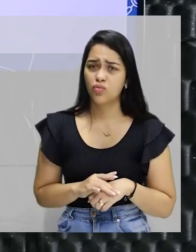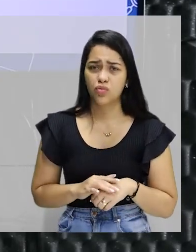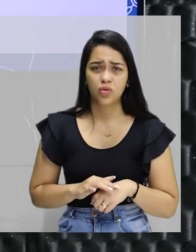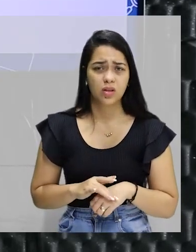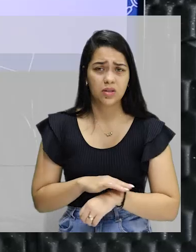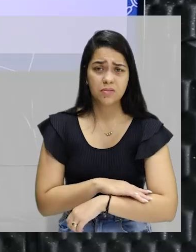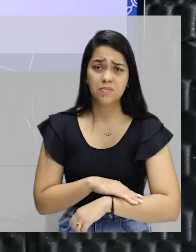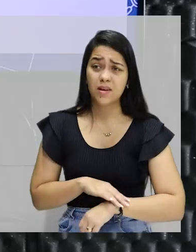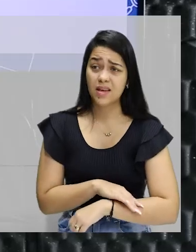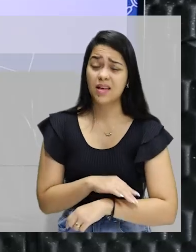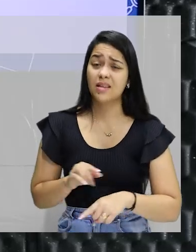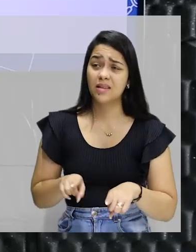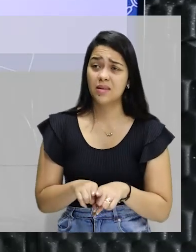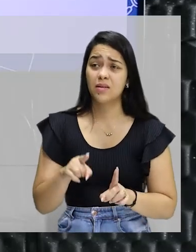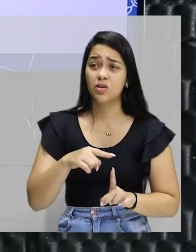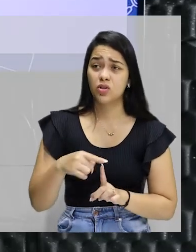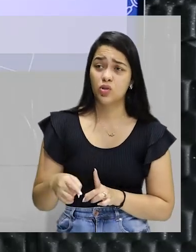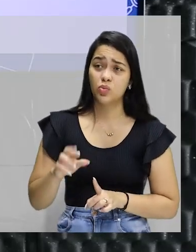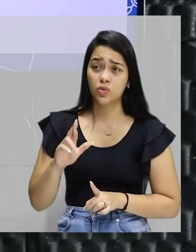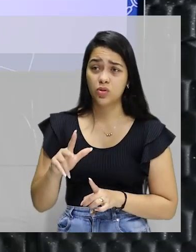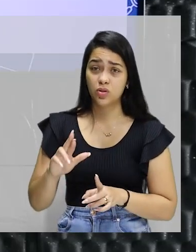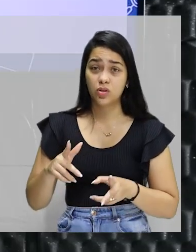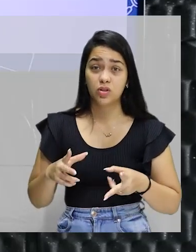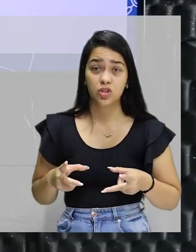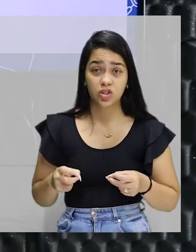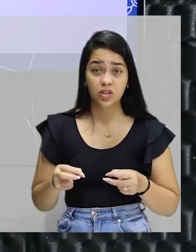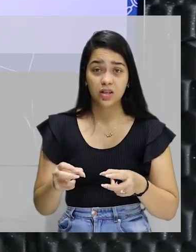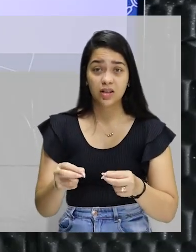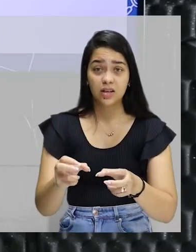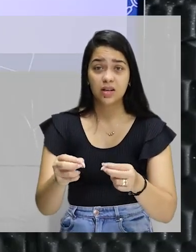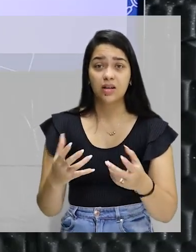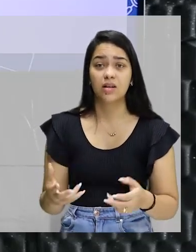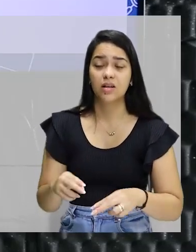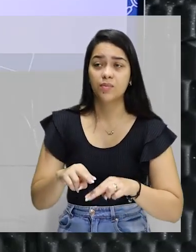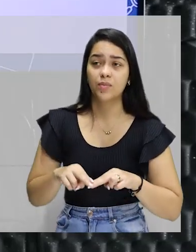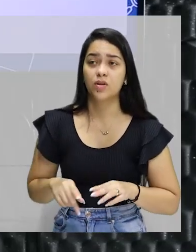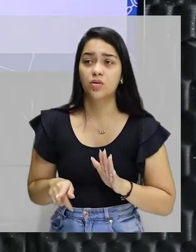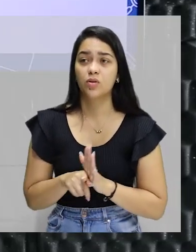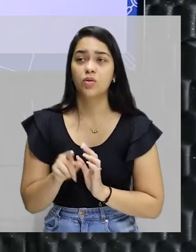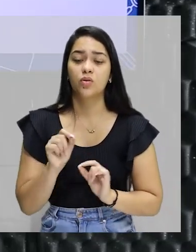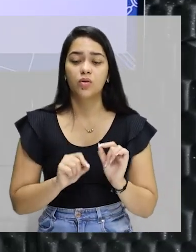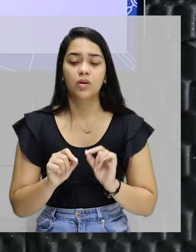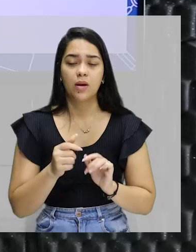de pele e tipos diferentes de câncer, devido à